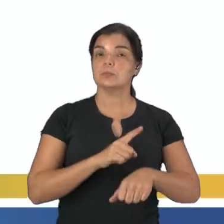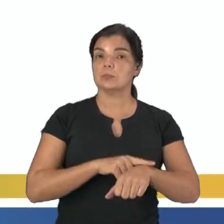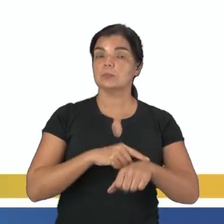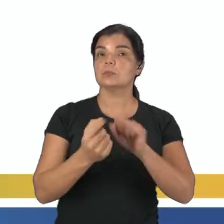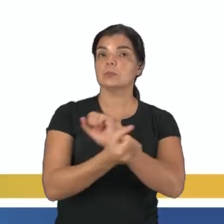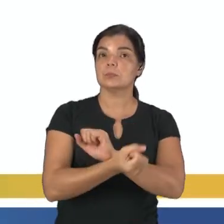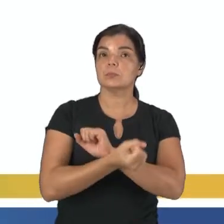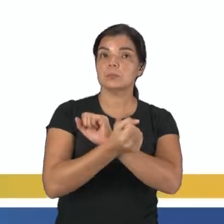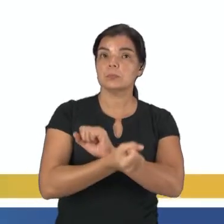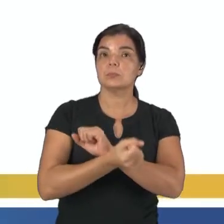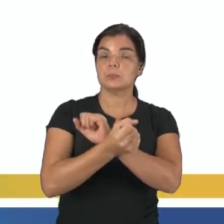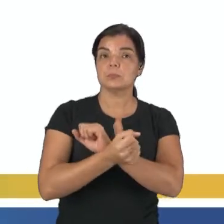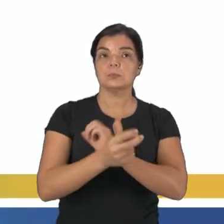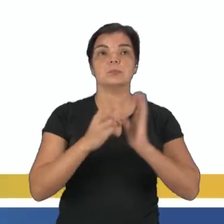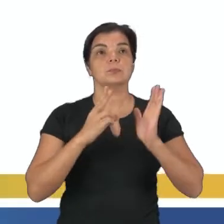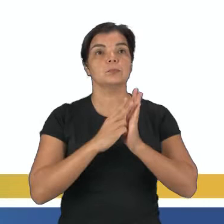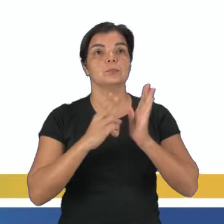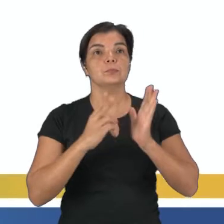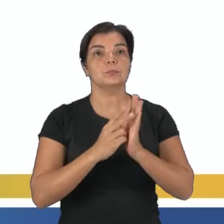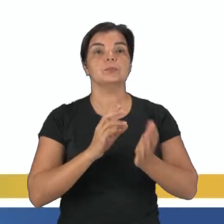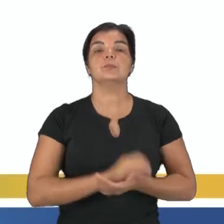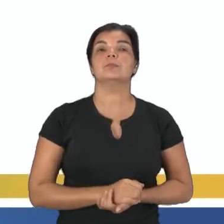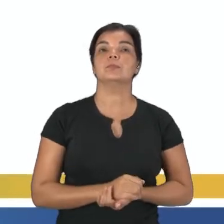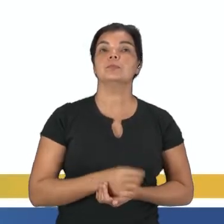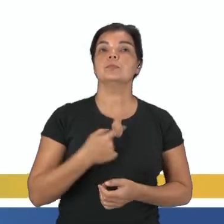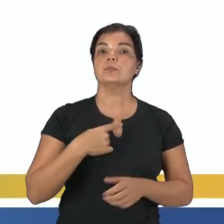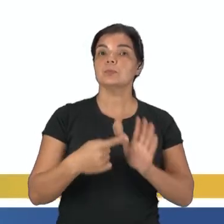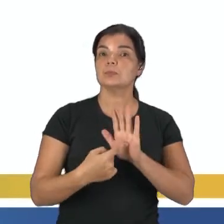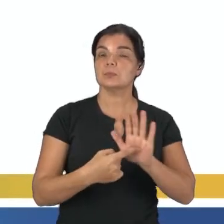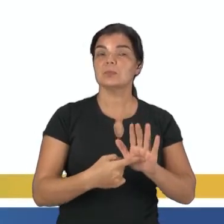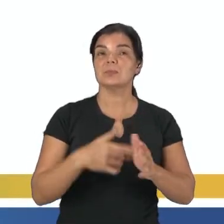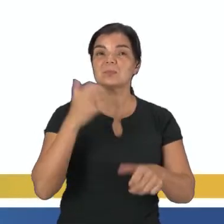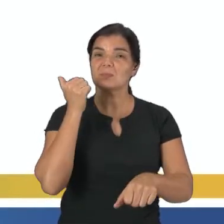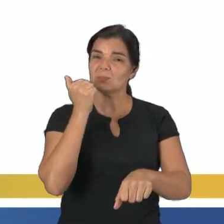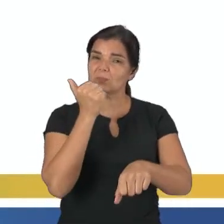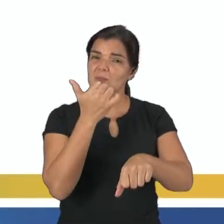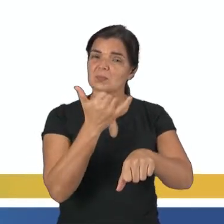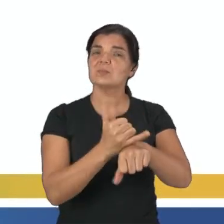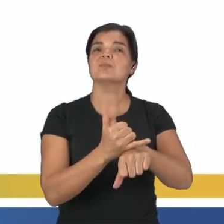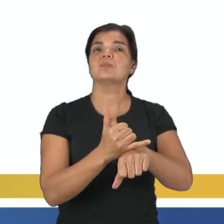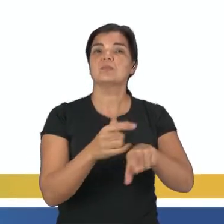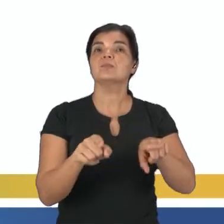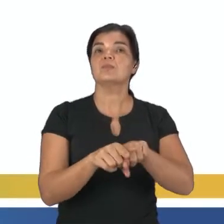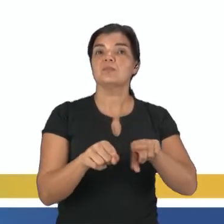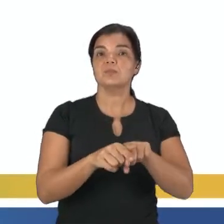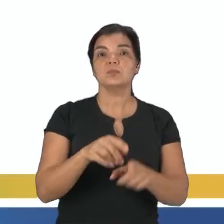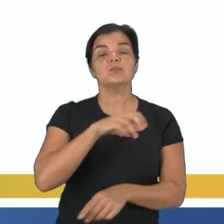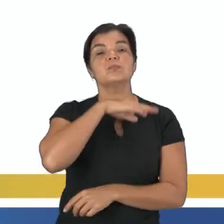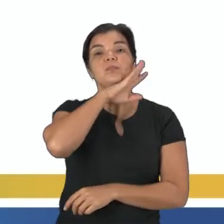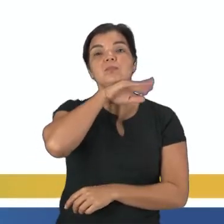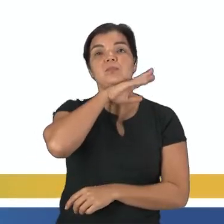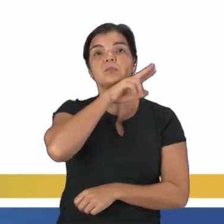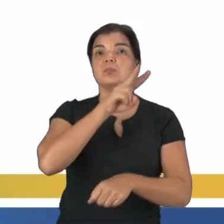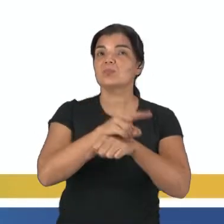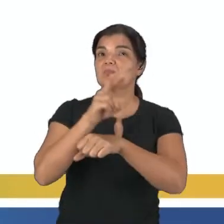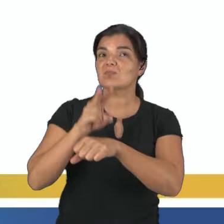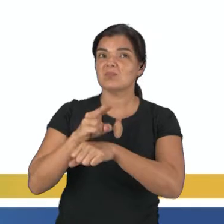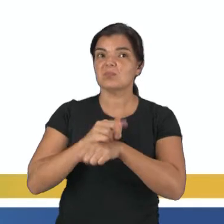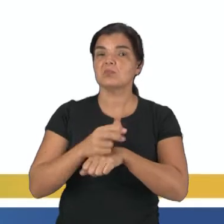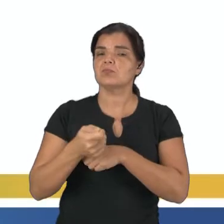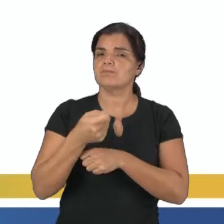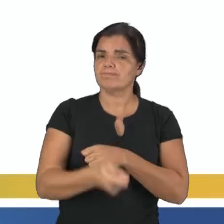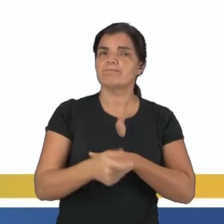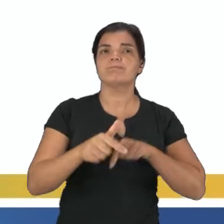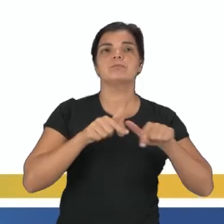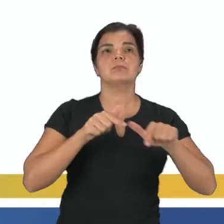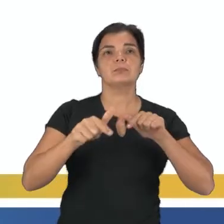cativeiro é o tempo da escravização dos índios, quando são marcados a ferro e tratados como animais, forçados